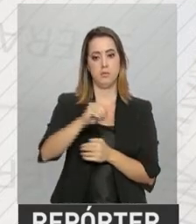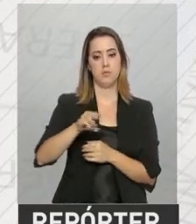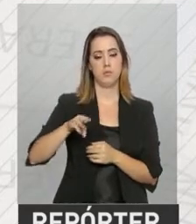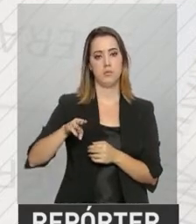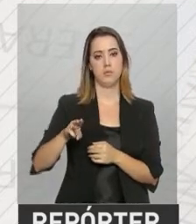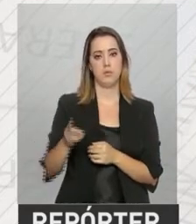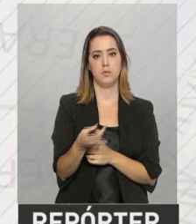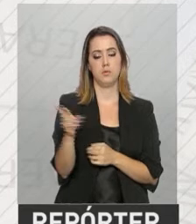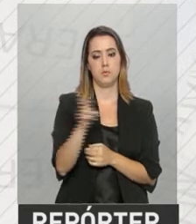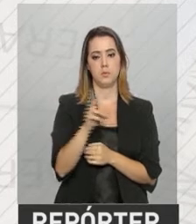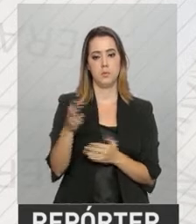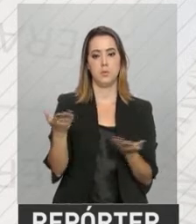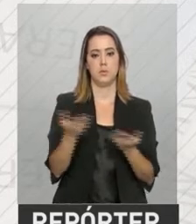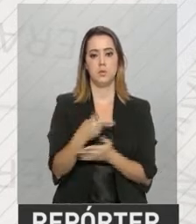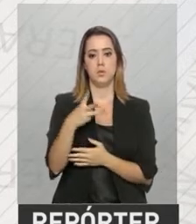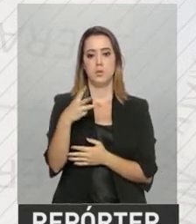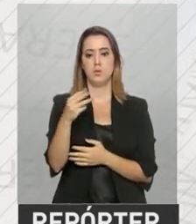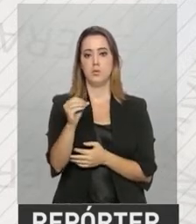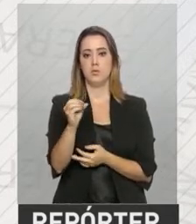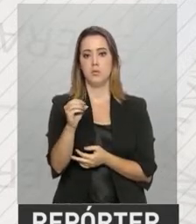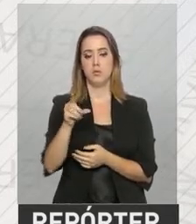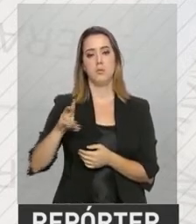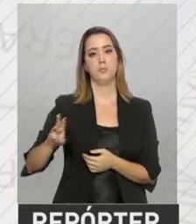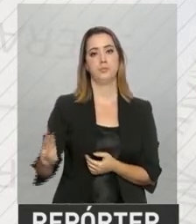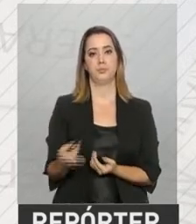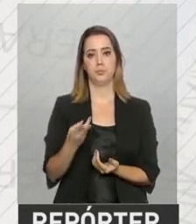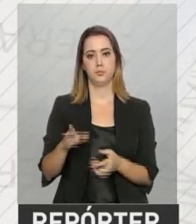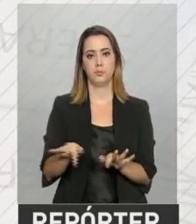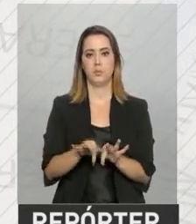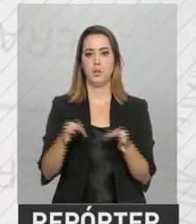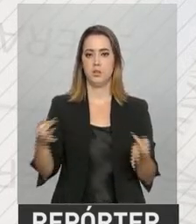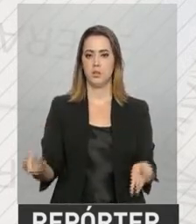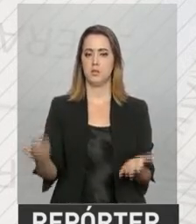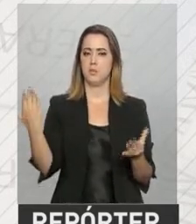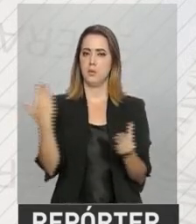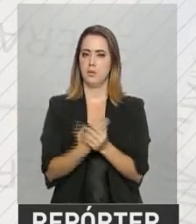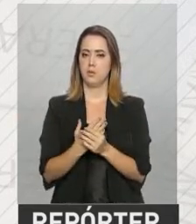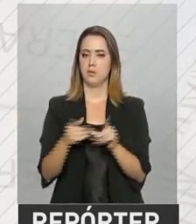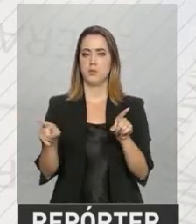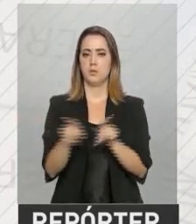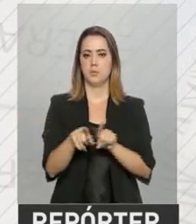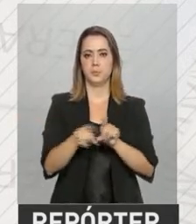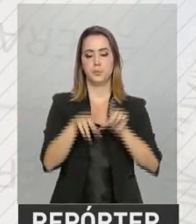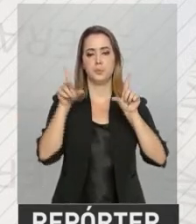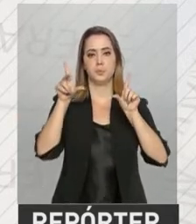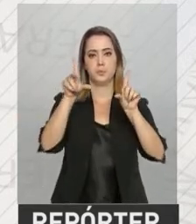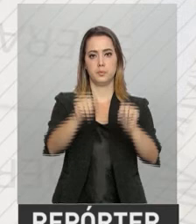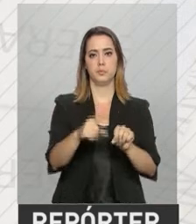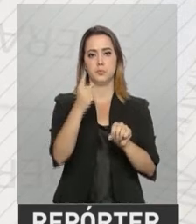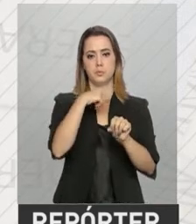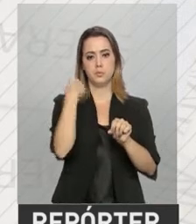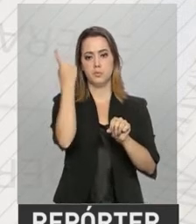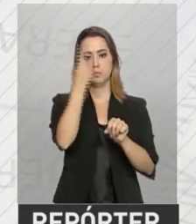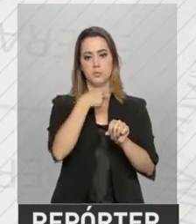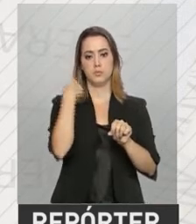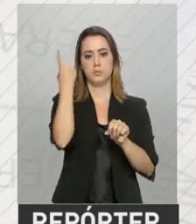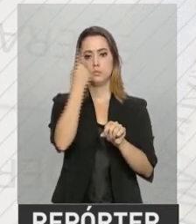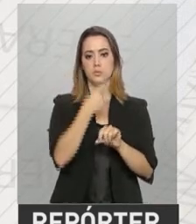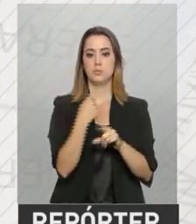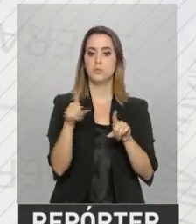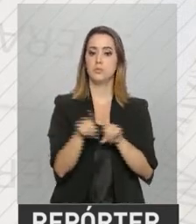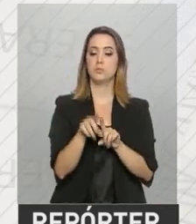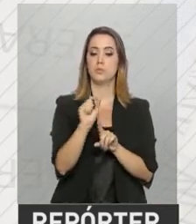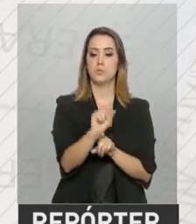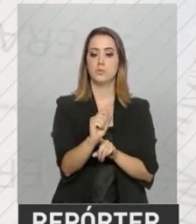300 milhões a simplificação de processos vai diminuir o tempo de aprovação de operações automáticas